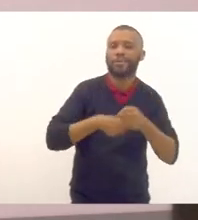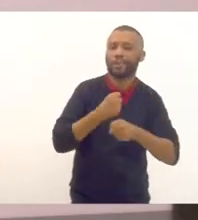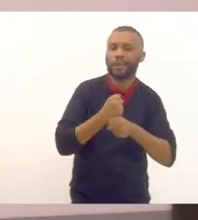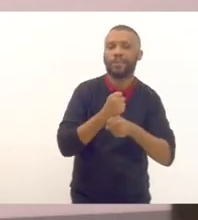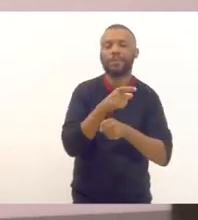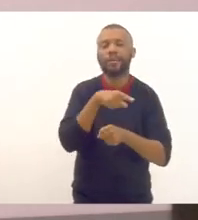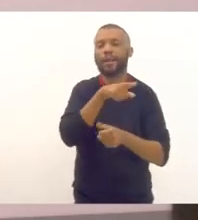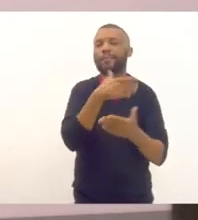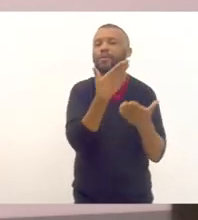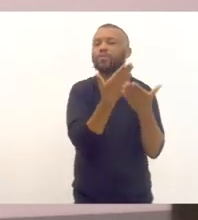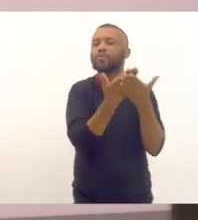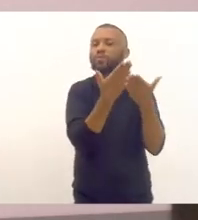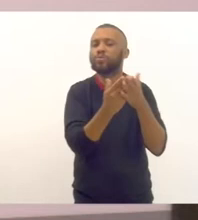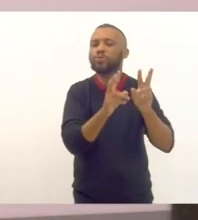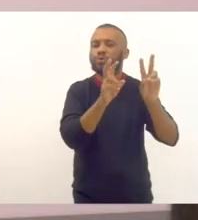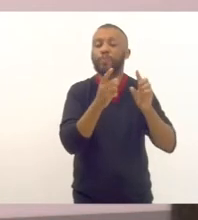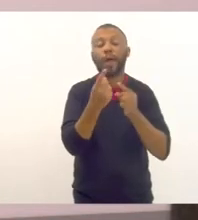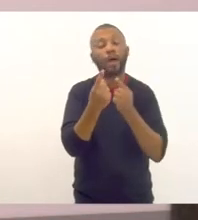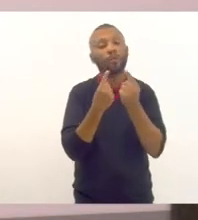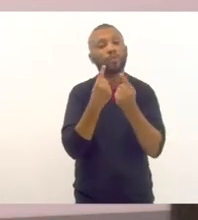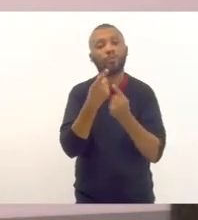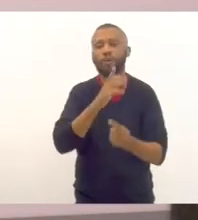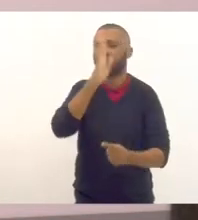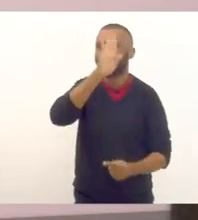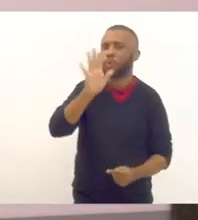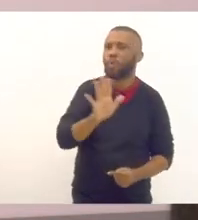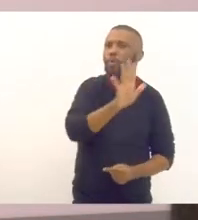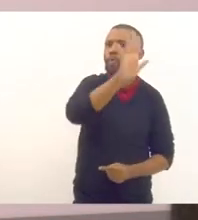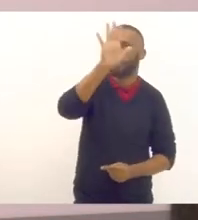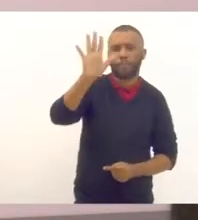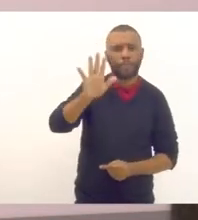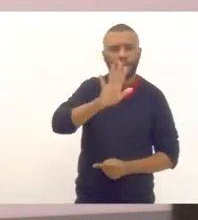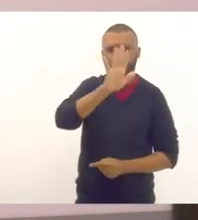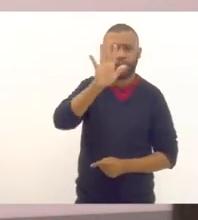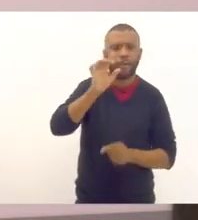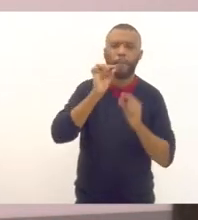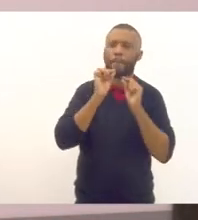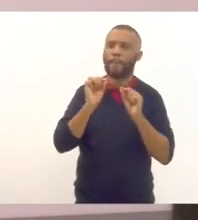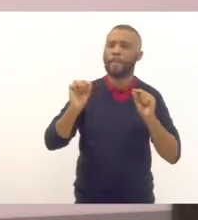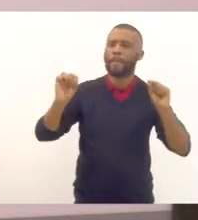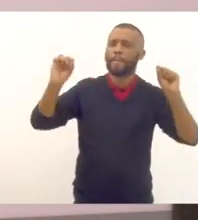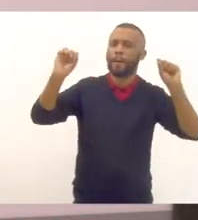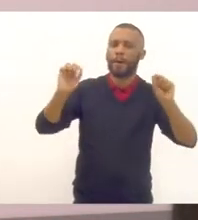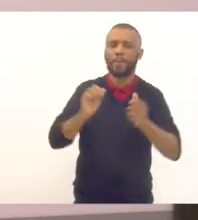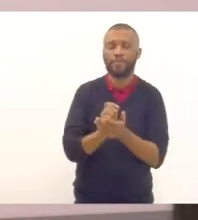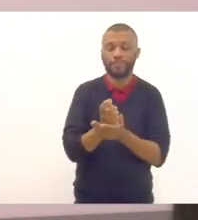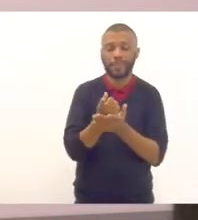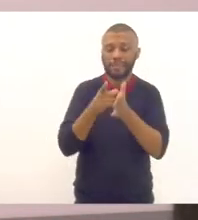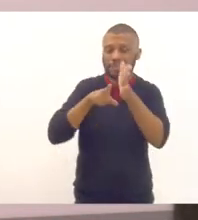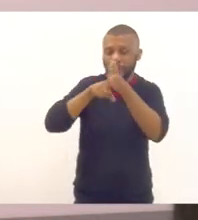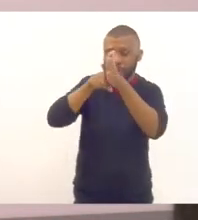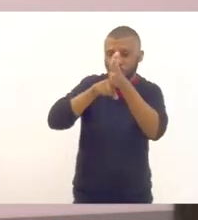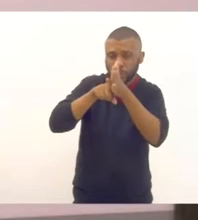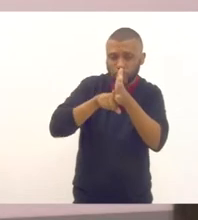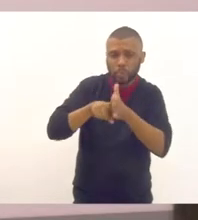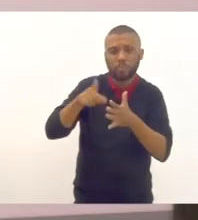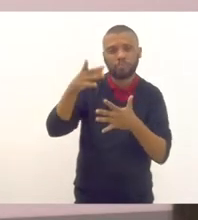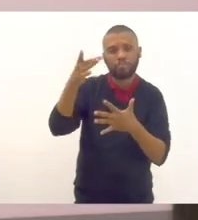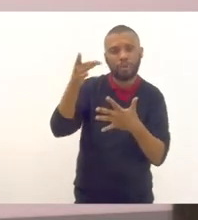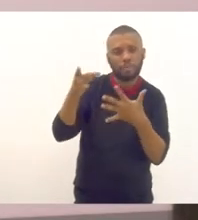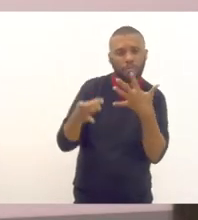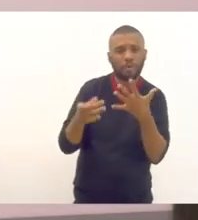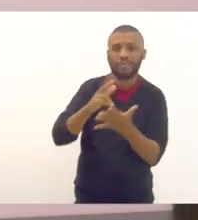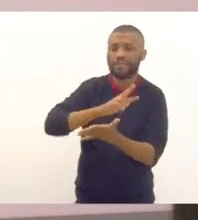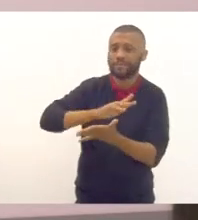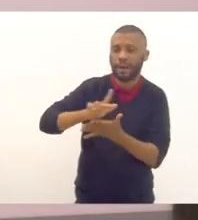Brasil. E nesse estudo, ela faz um levantamento minucioso de vários aspectos. E